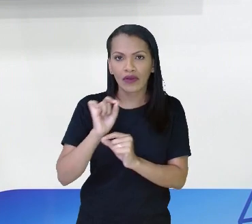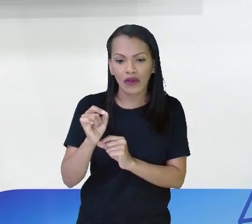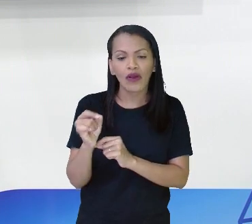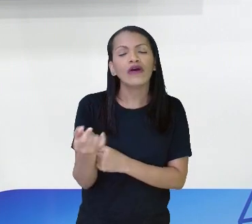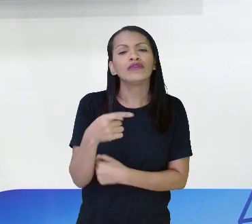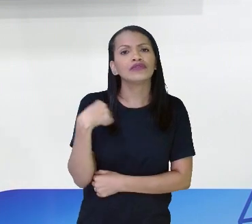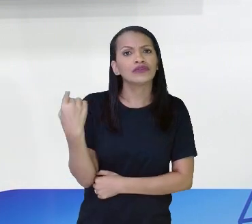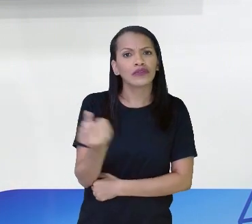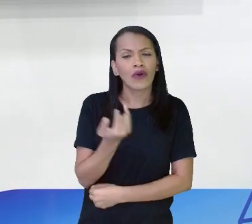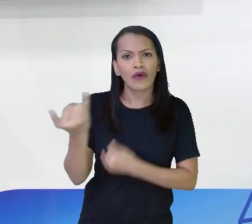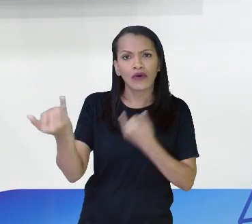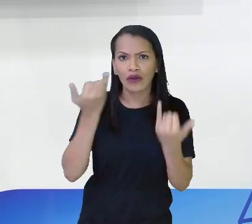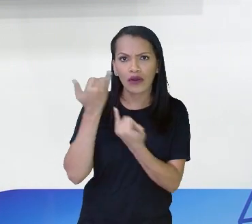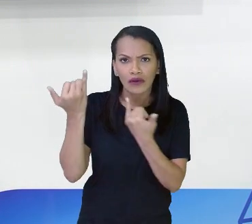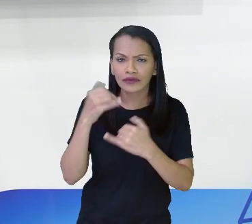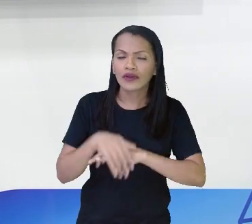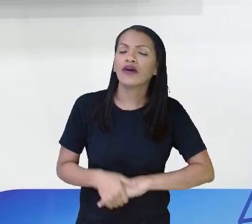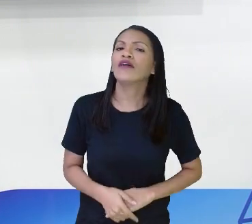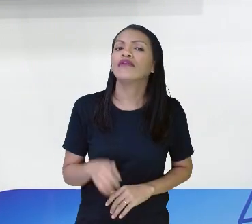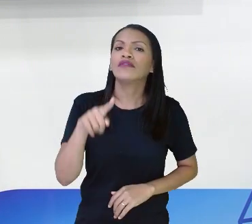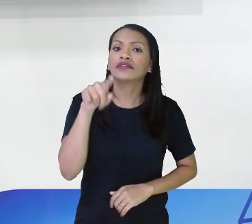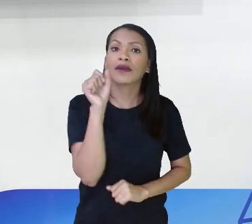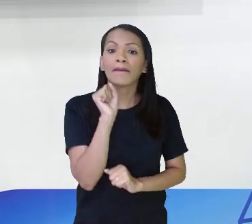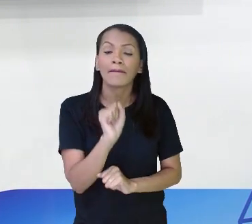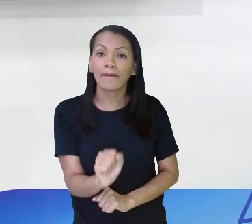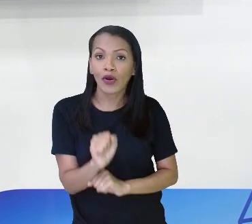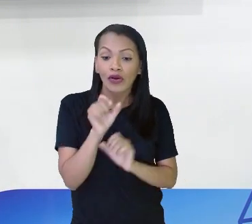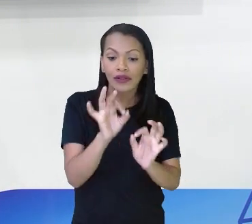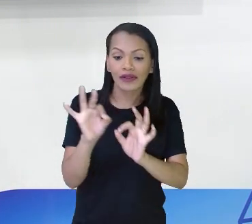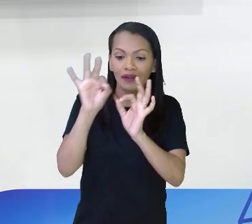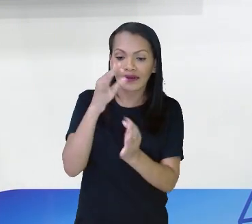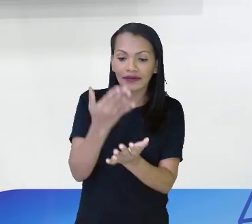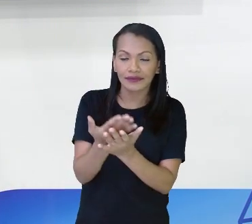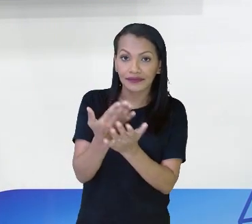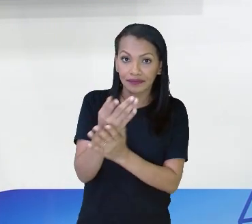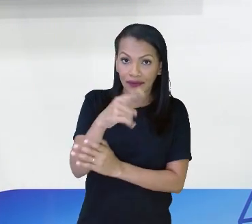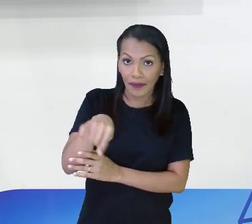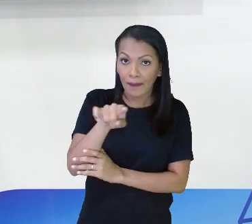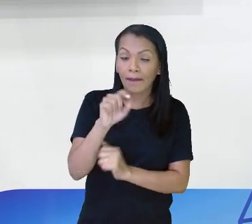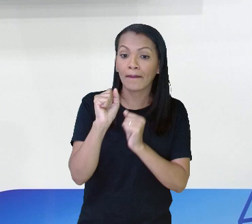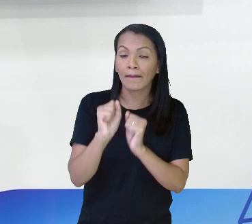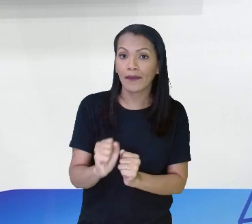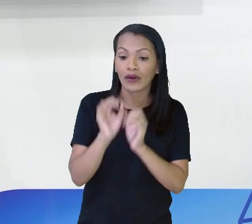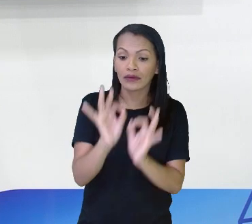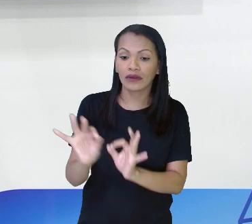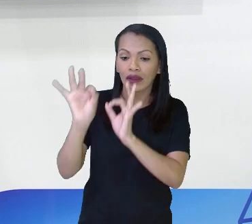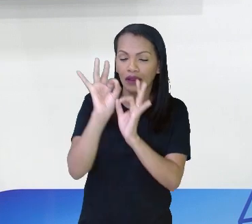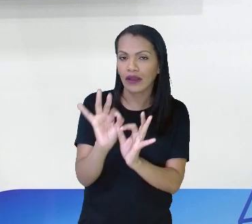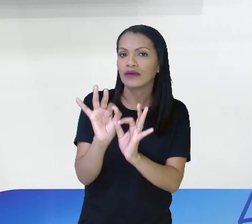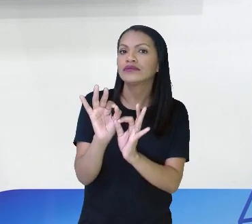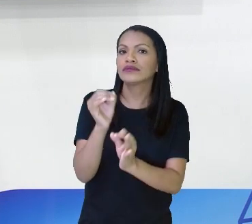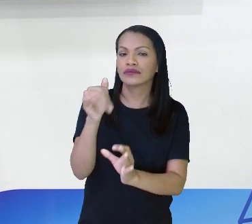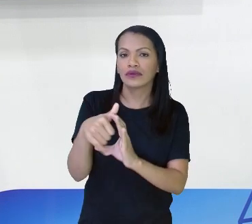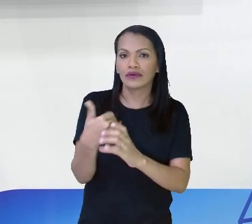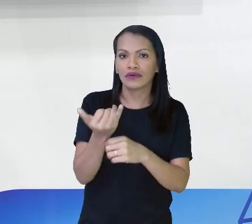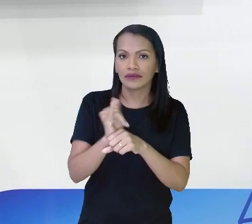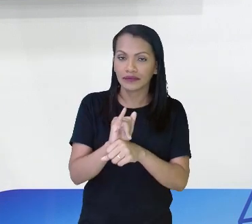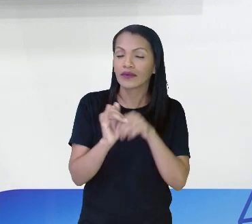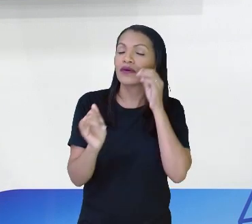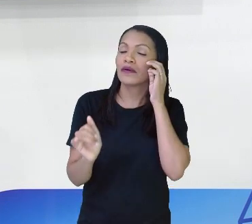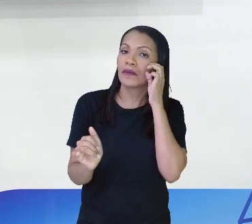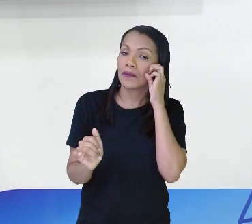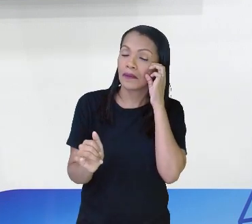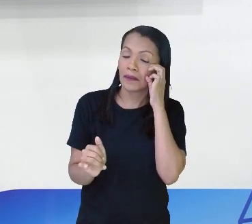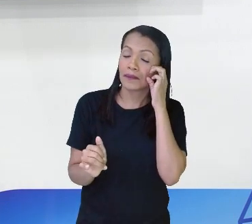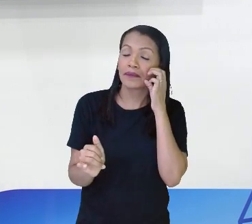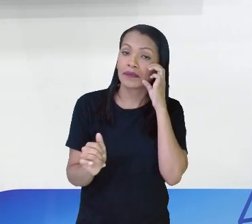nossos recadinhos. Você pode assistir a nossa aula, você pode estar nos assistindo pelo canal